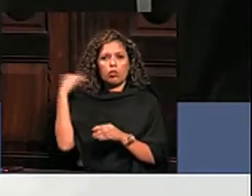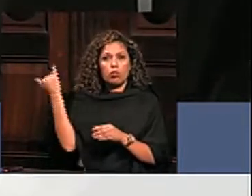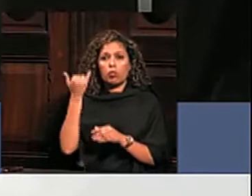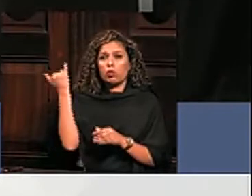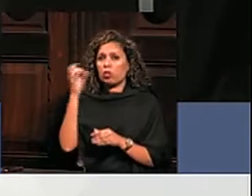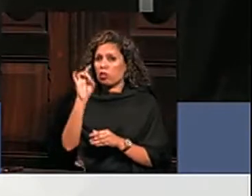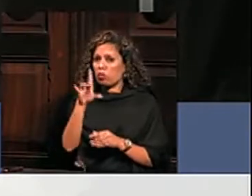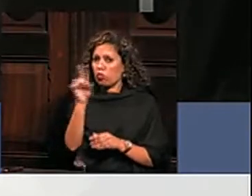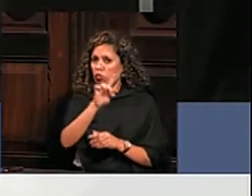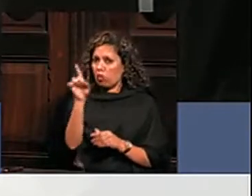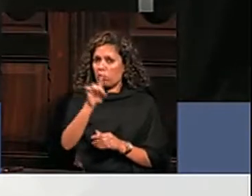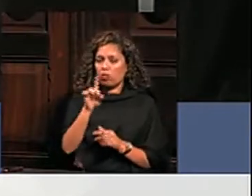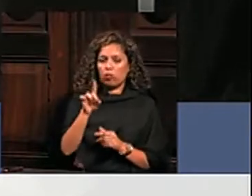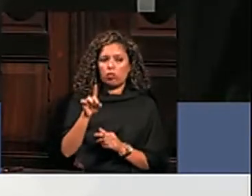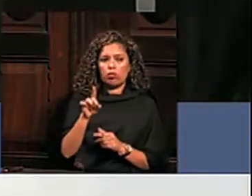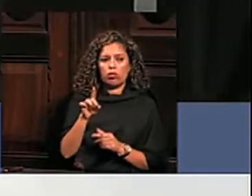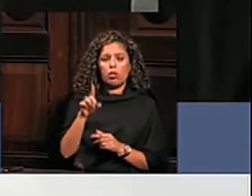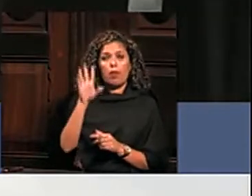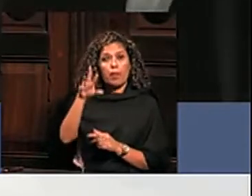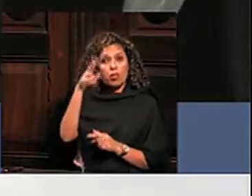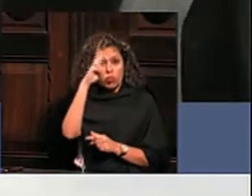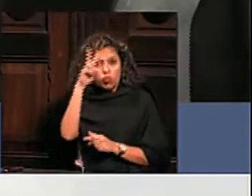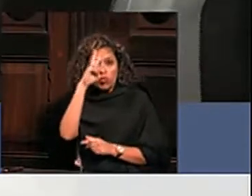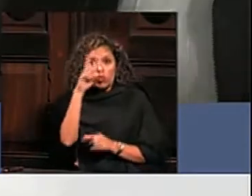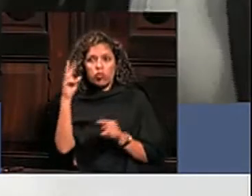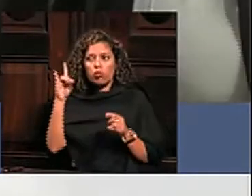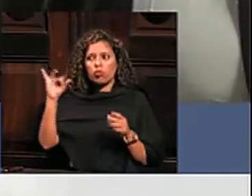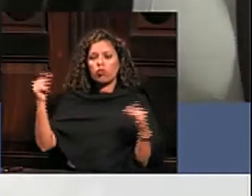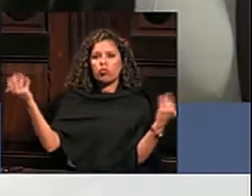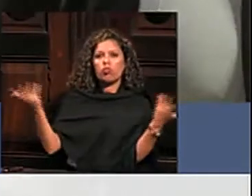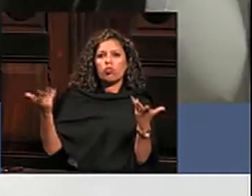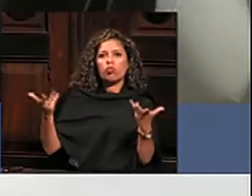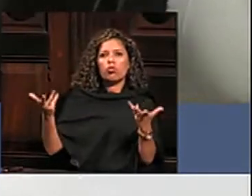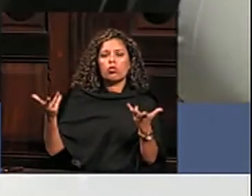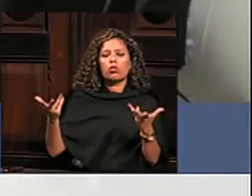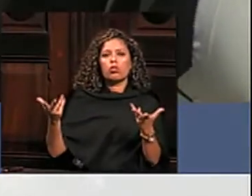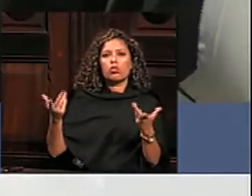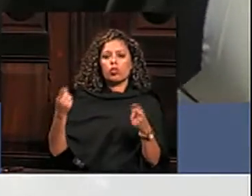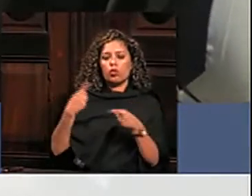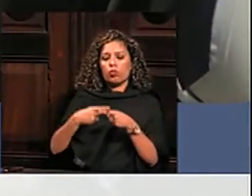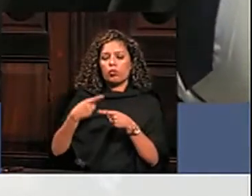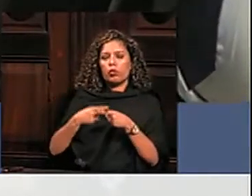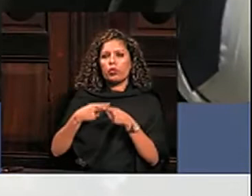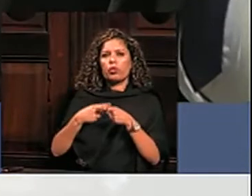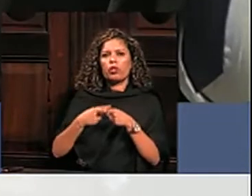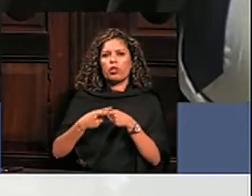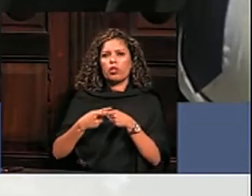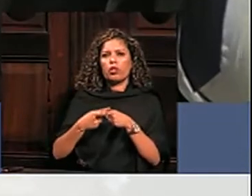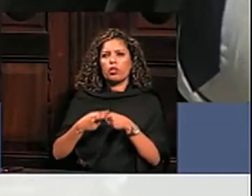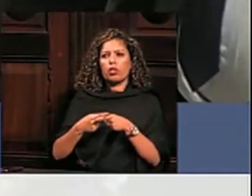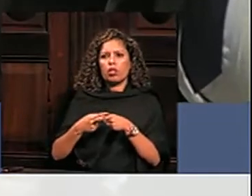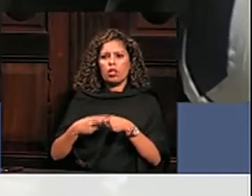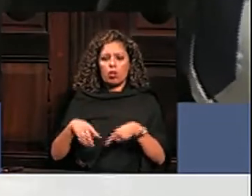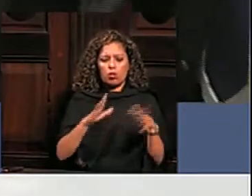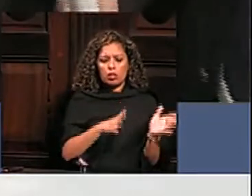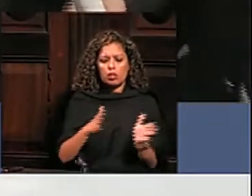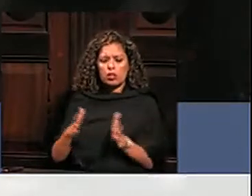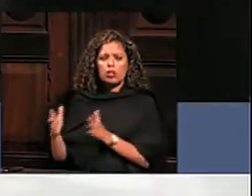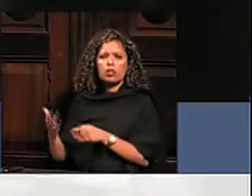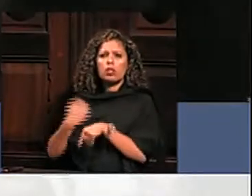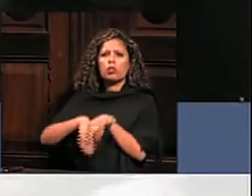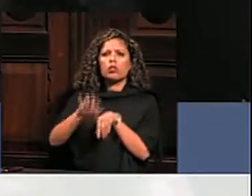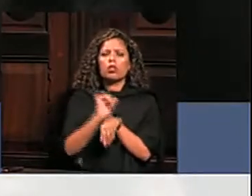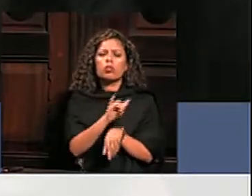importante, mas uma votação histórica para a história da administração pública estadual aqui no Rio de Janeiro. É